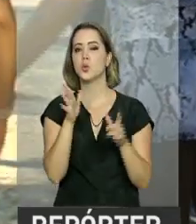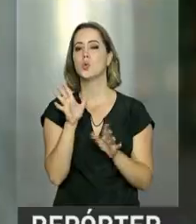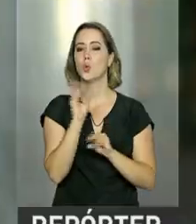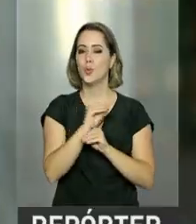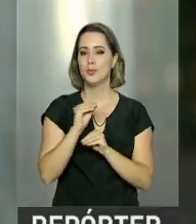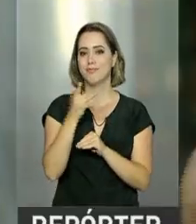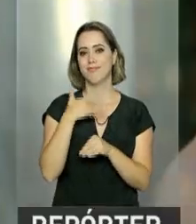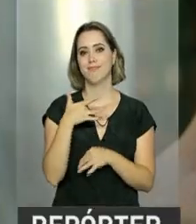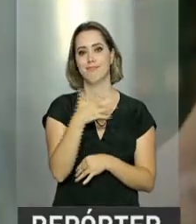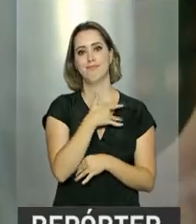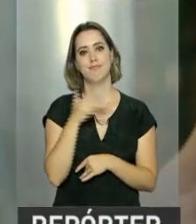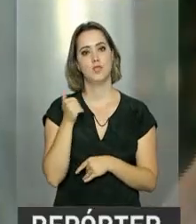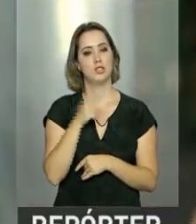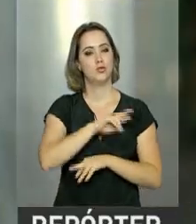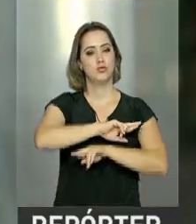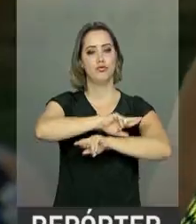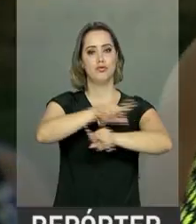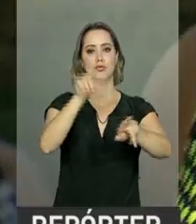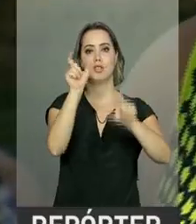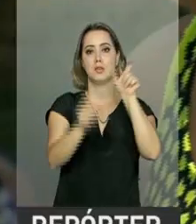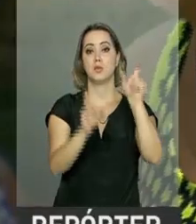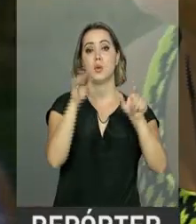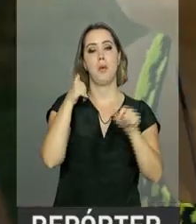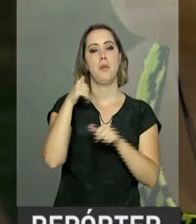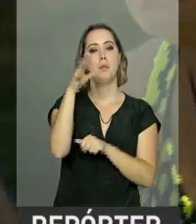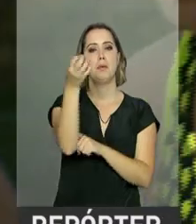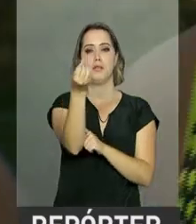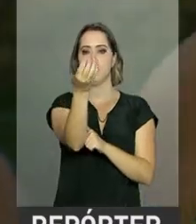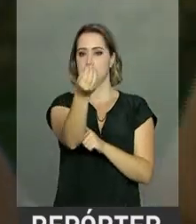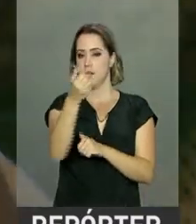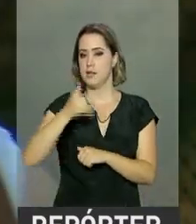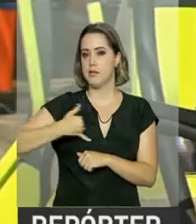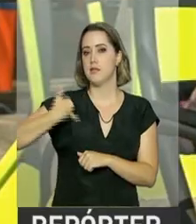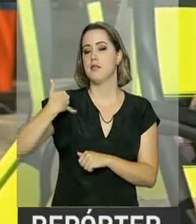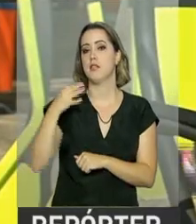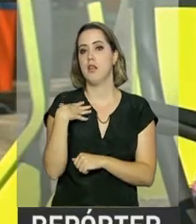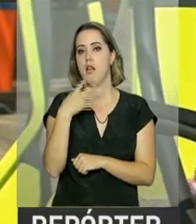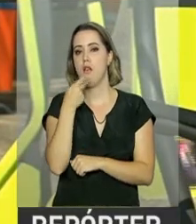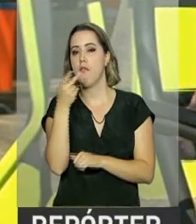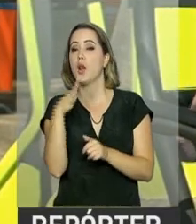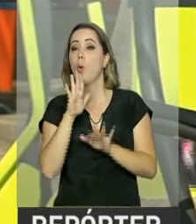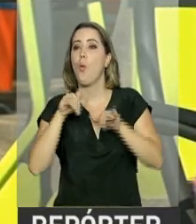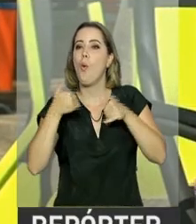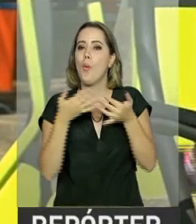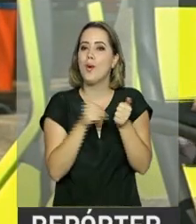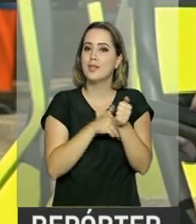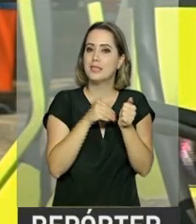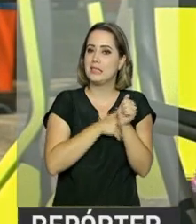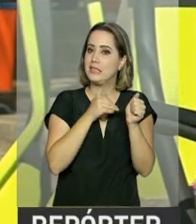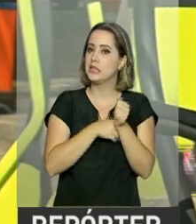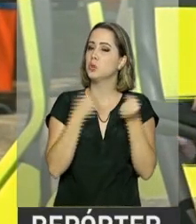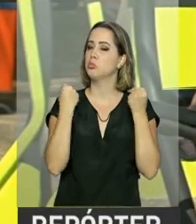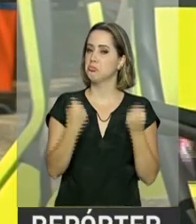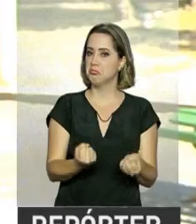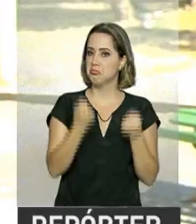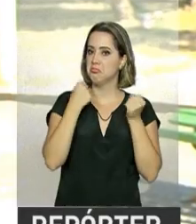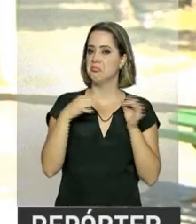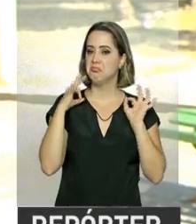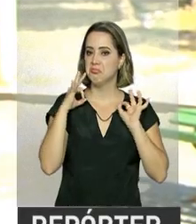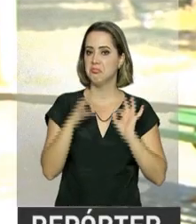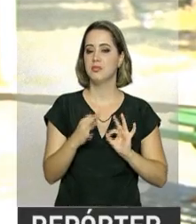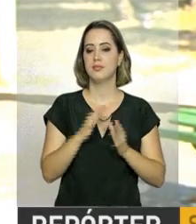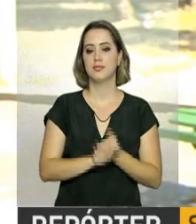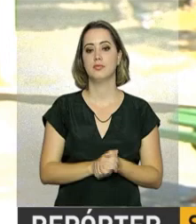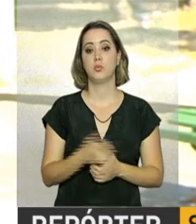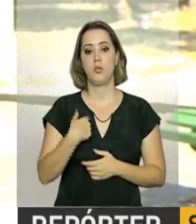saúde a maioria das pessoas T mais de 60 anos e contam Qual o sagredo para se manterem tão dispostas a gente